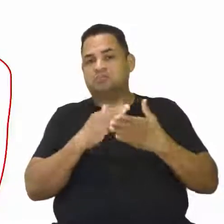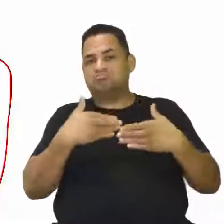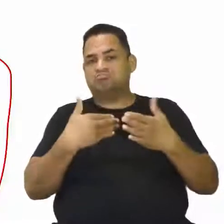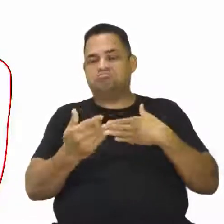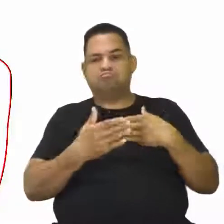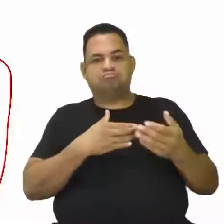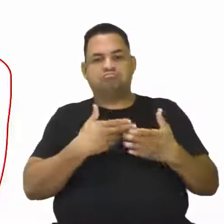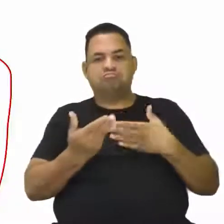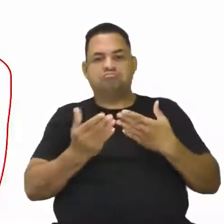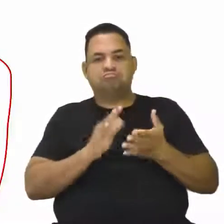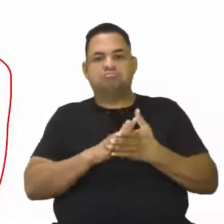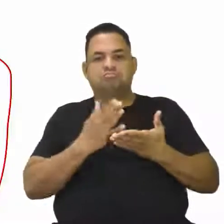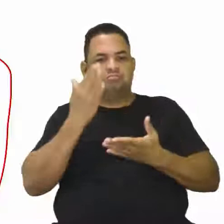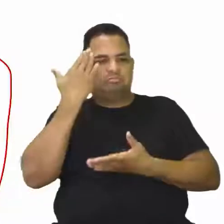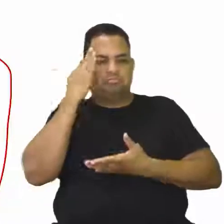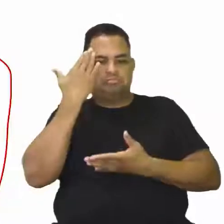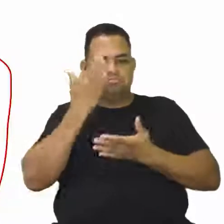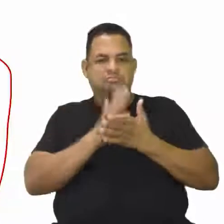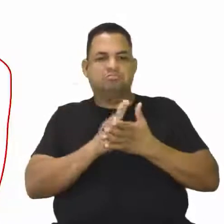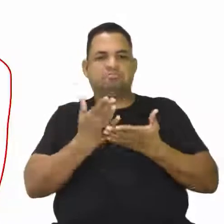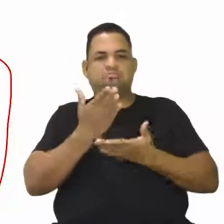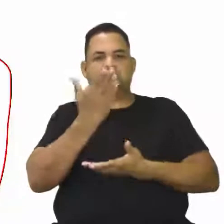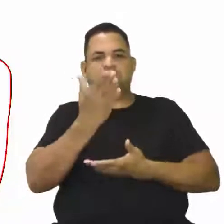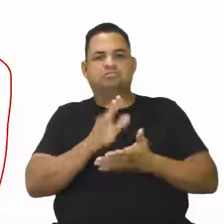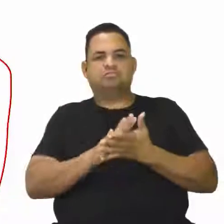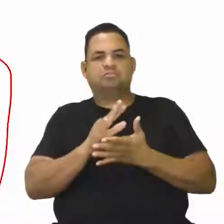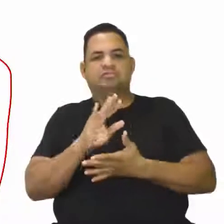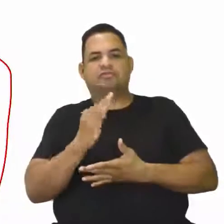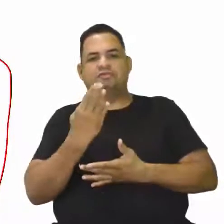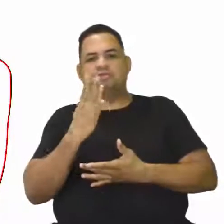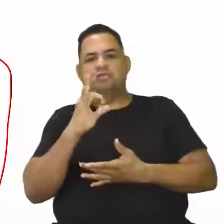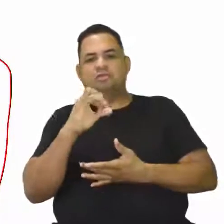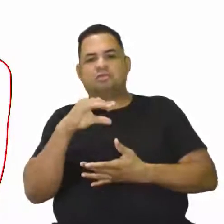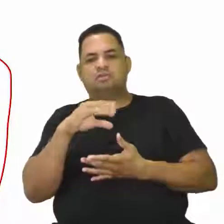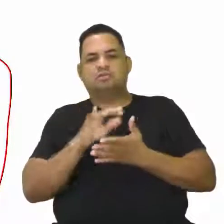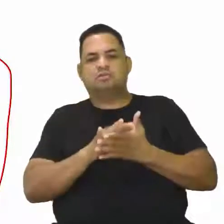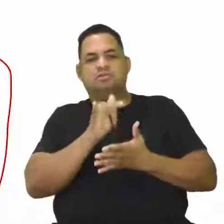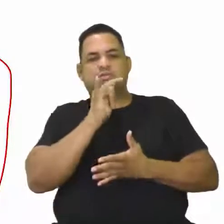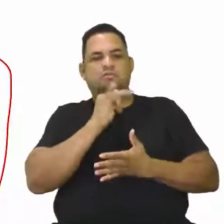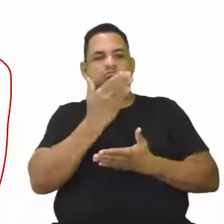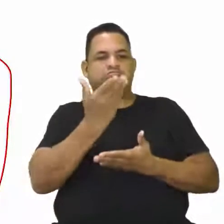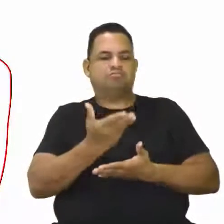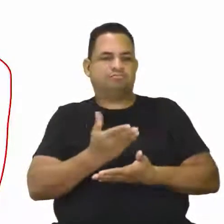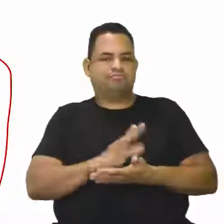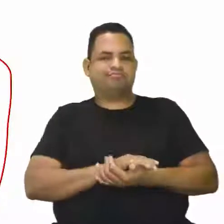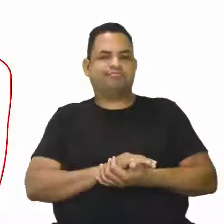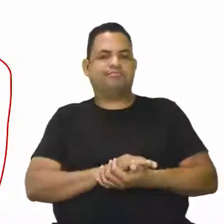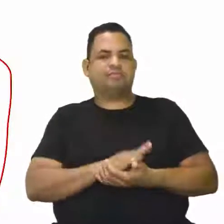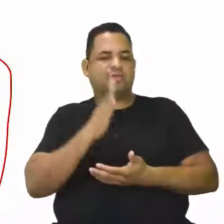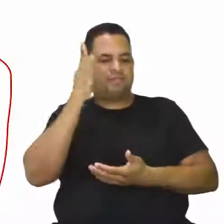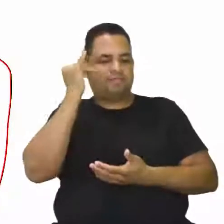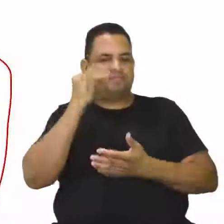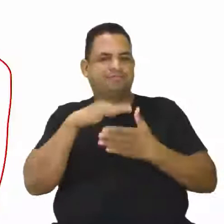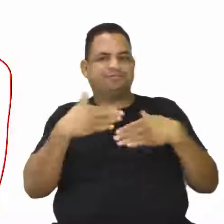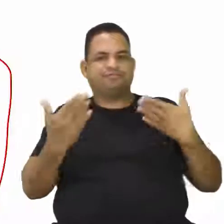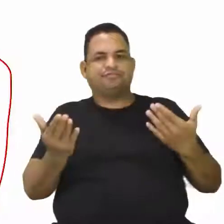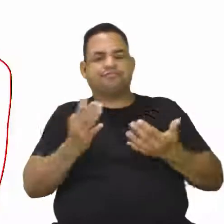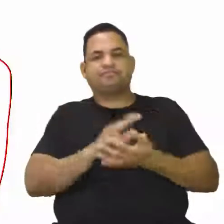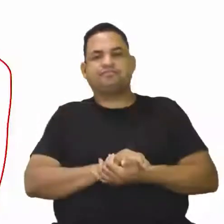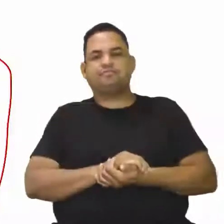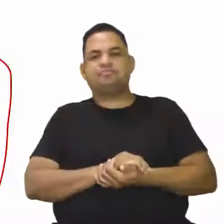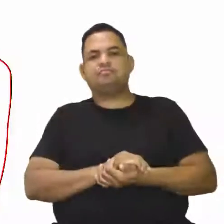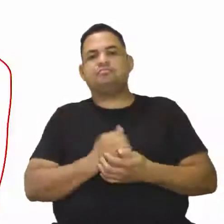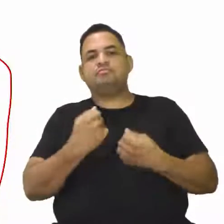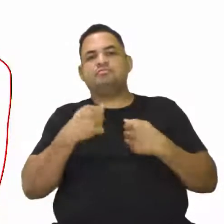qualquer lado que eu vou entender. Se eu pego aqui falsos cognatos, aí eu já chego nos exemplos, eu já estou sabendo que é os falsos cognatos.